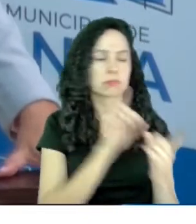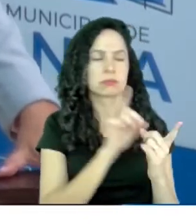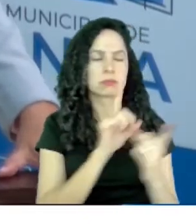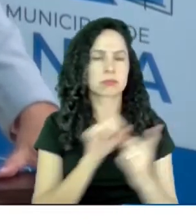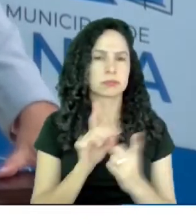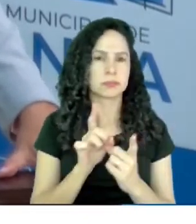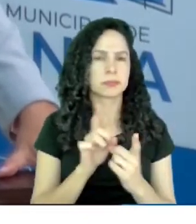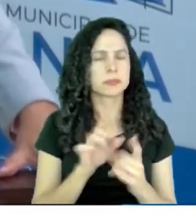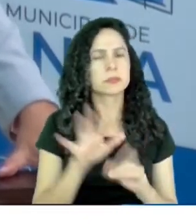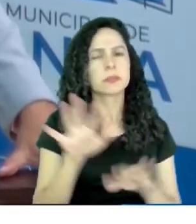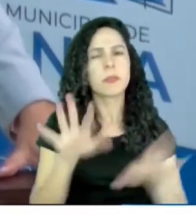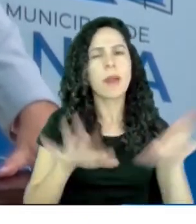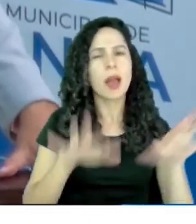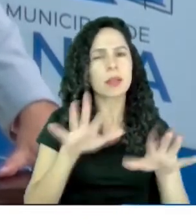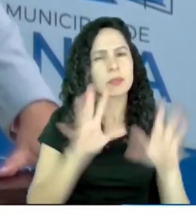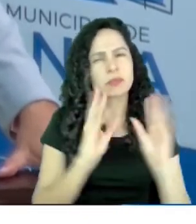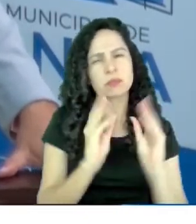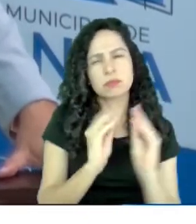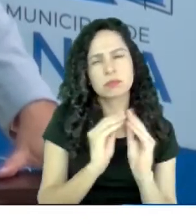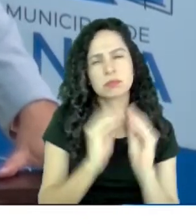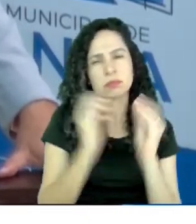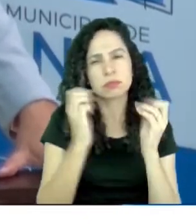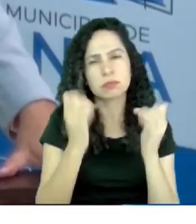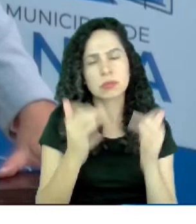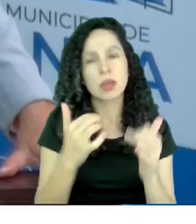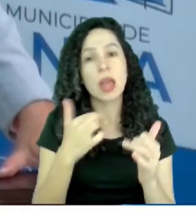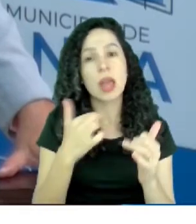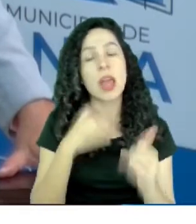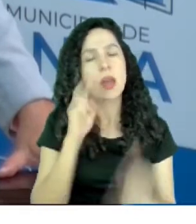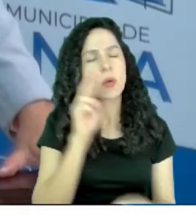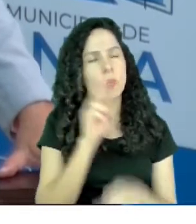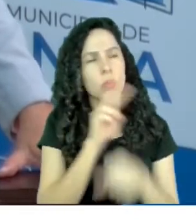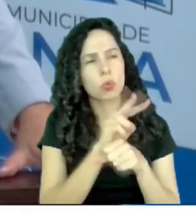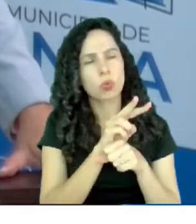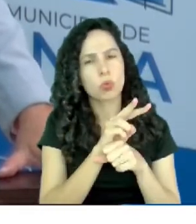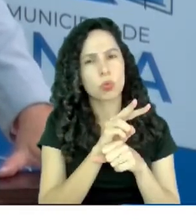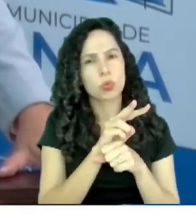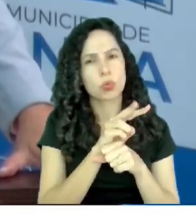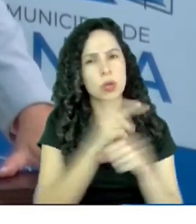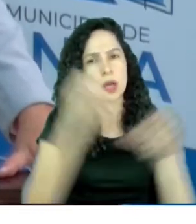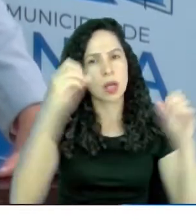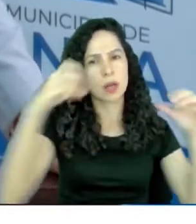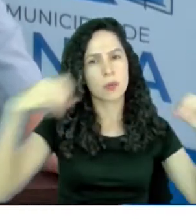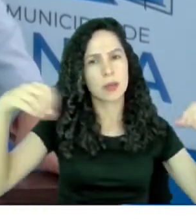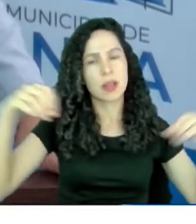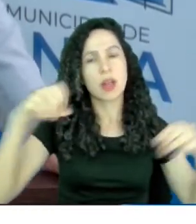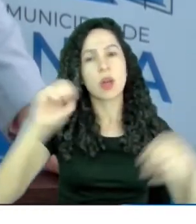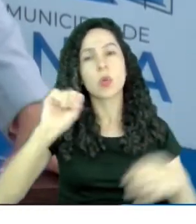uma ideia, eu acompanhei a iluminação em São José do Rio Preto,